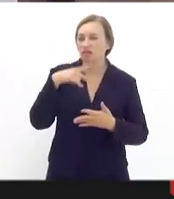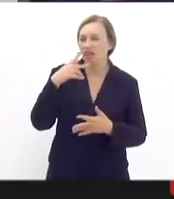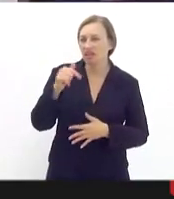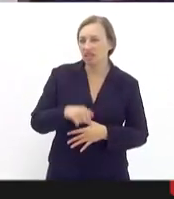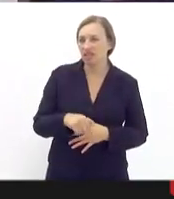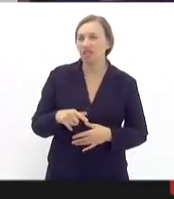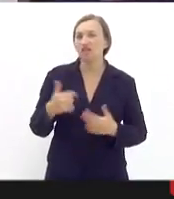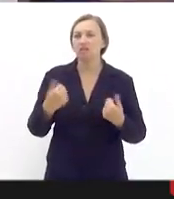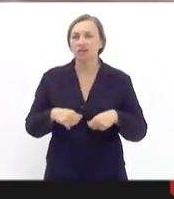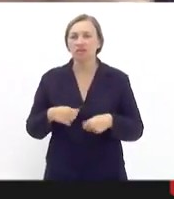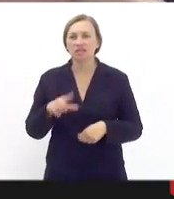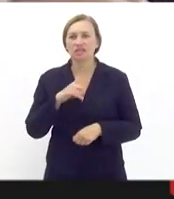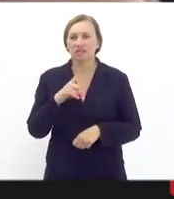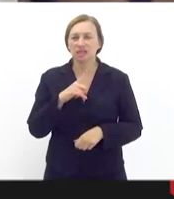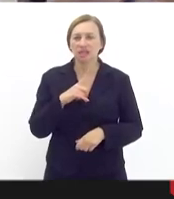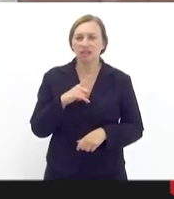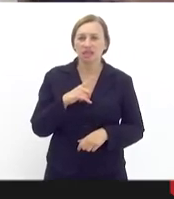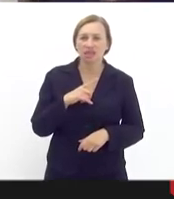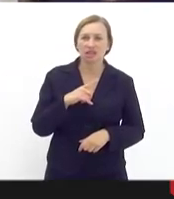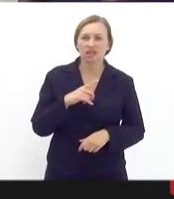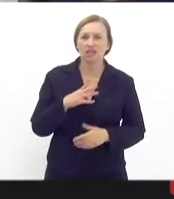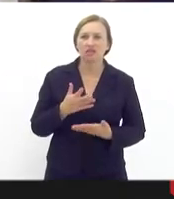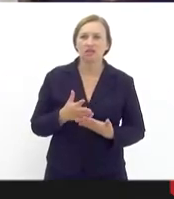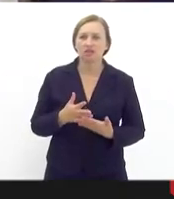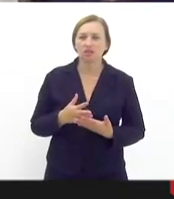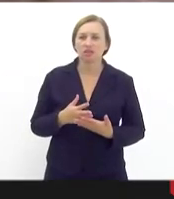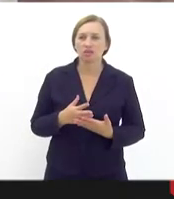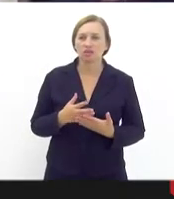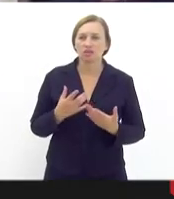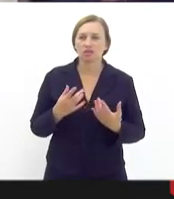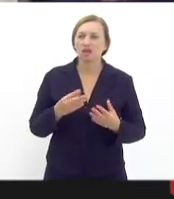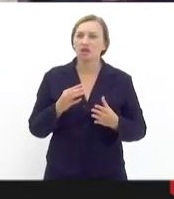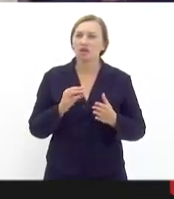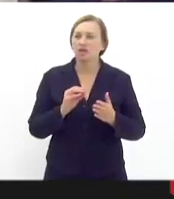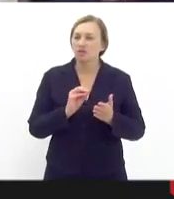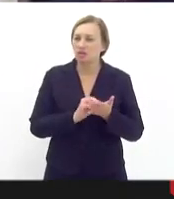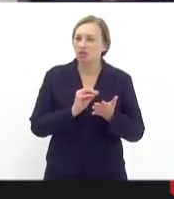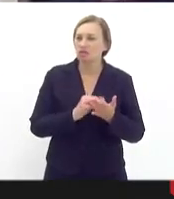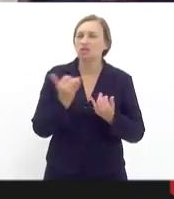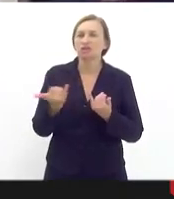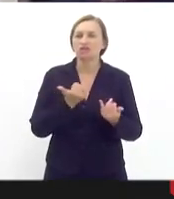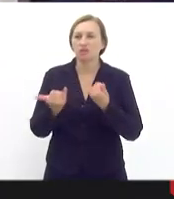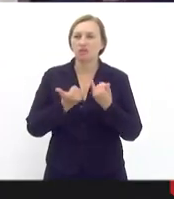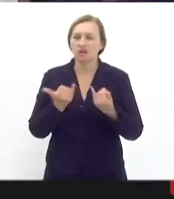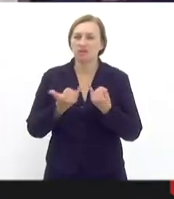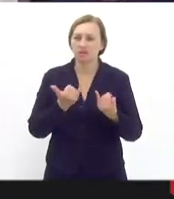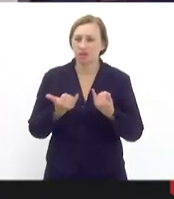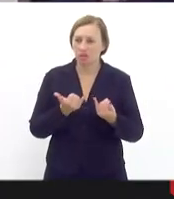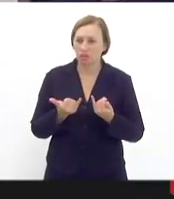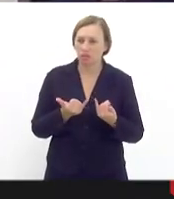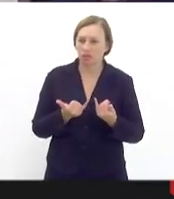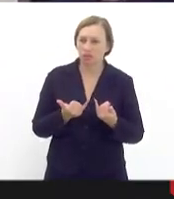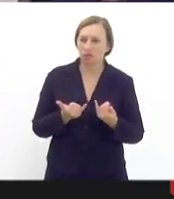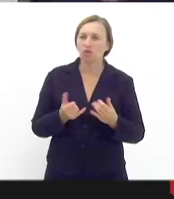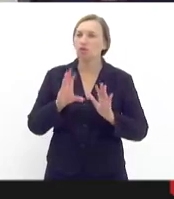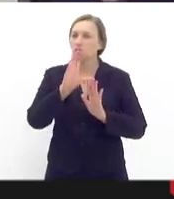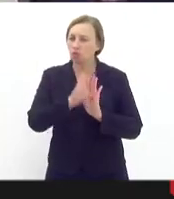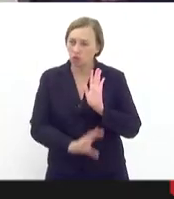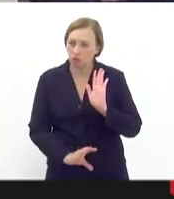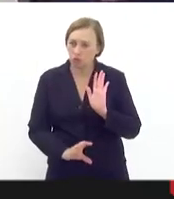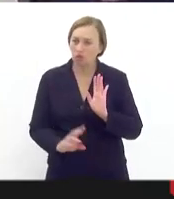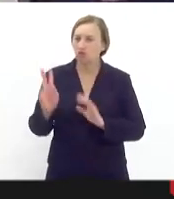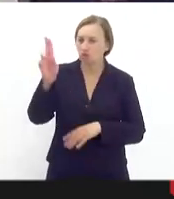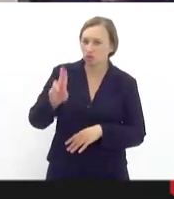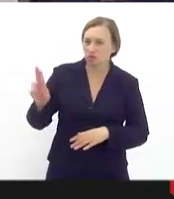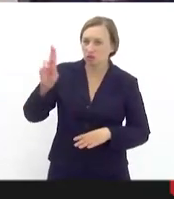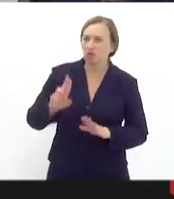que tem que ter, enfim, a questão do combate à desinformação curricularizado no currículo das universidades, no currículo